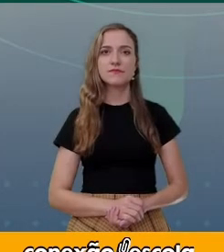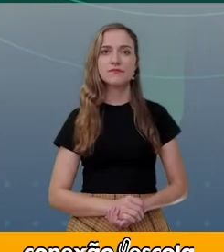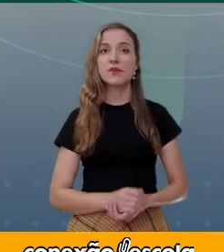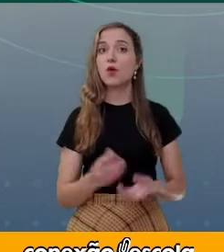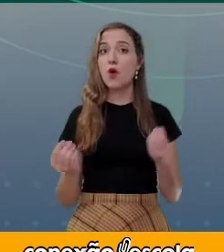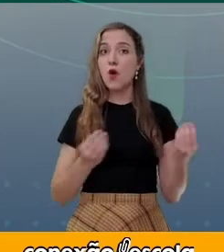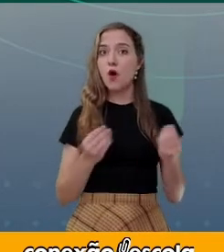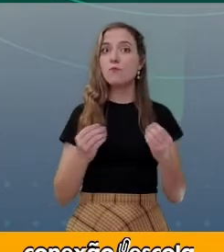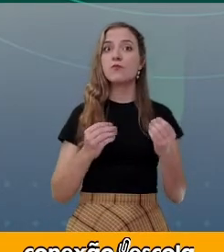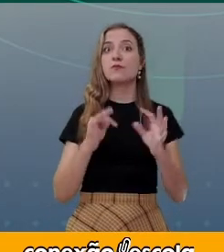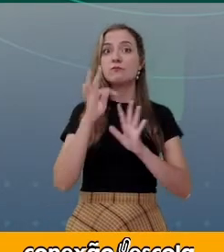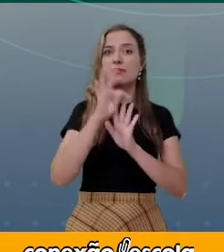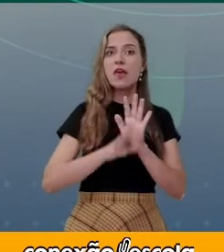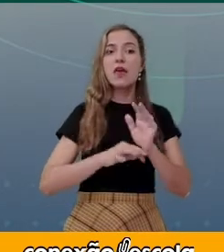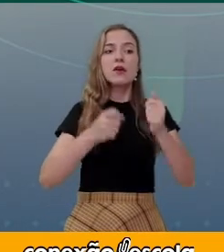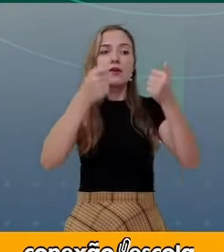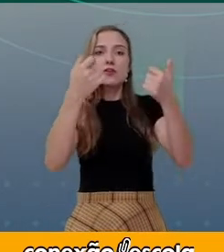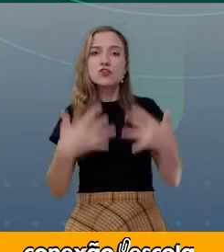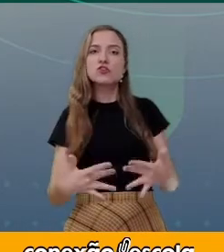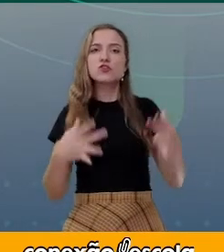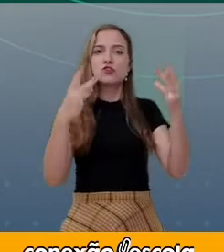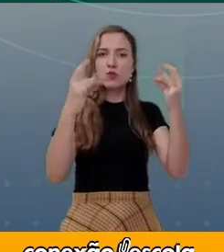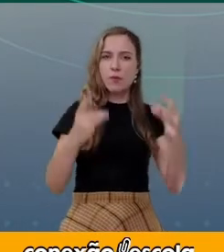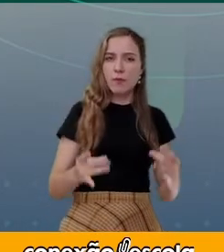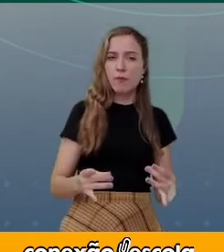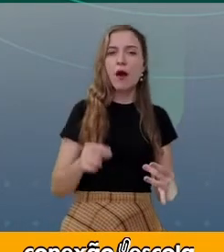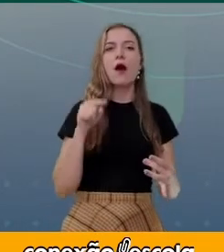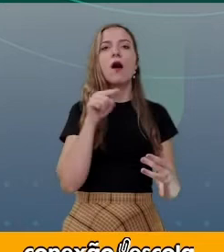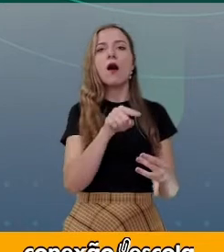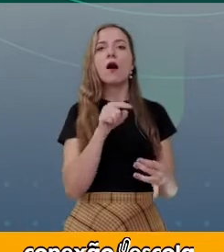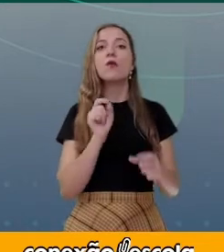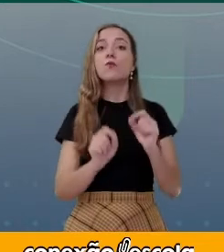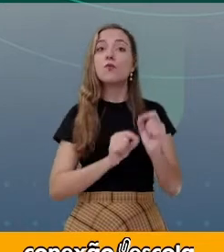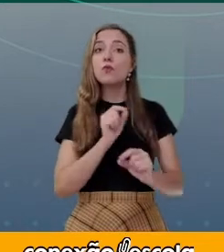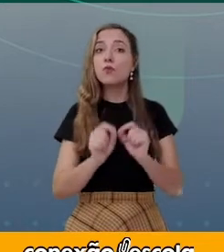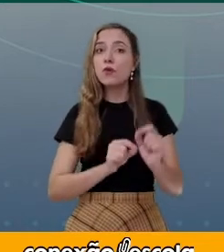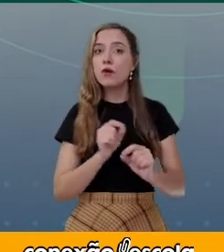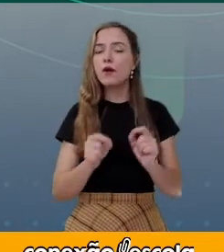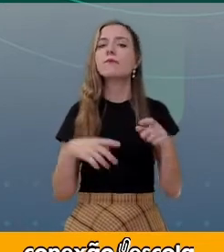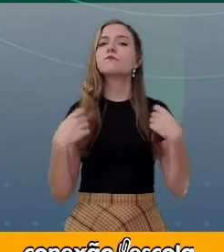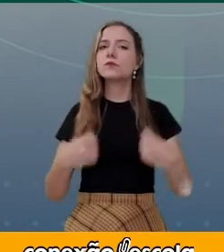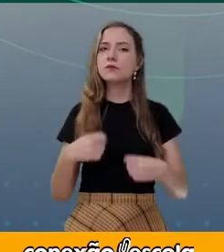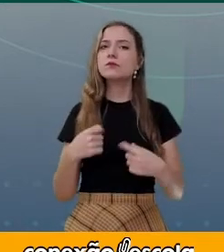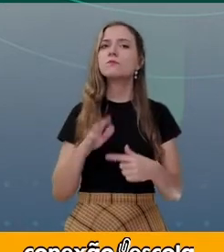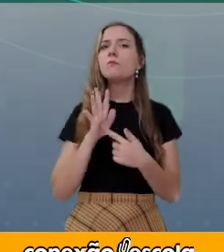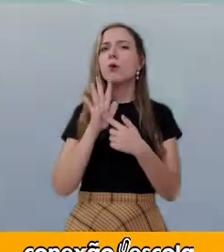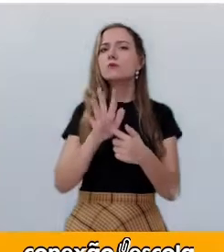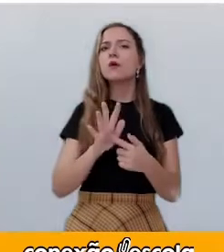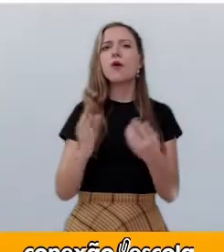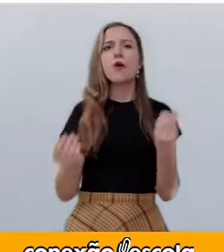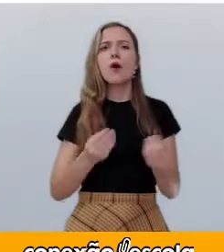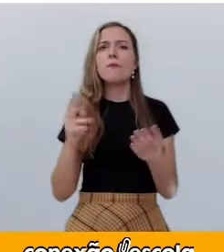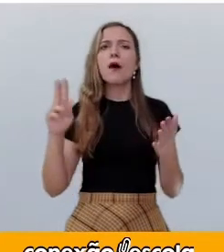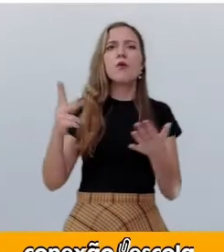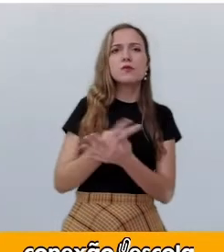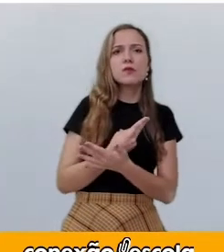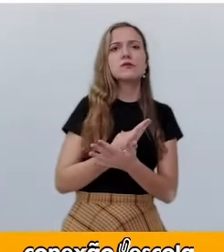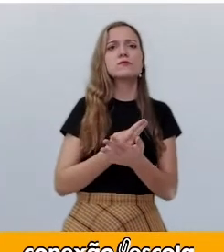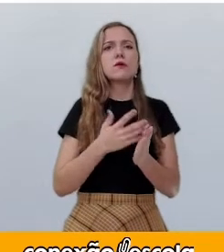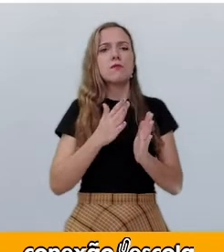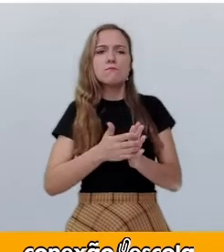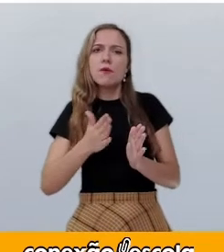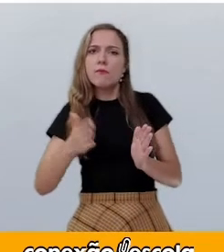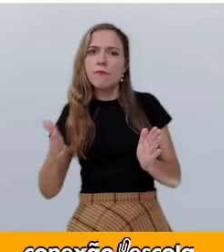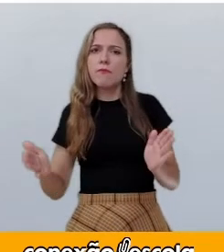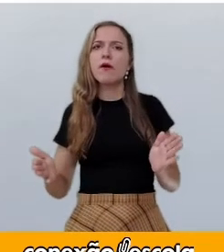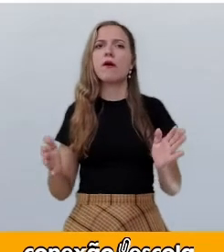corpo do texto trecho em que há o encadeamento dos Fatos